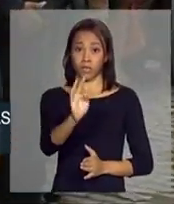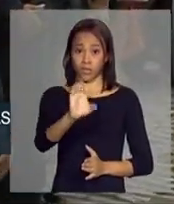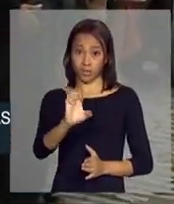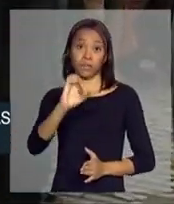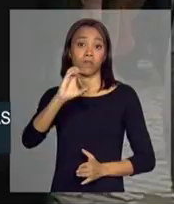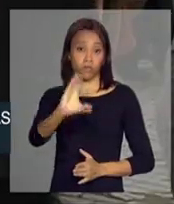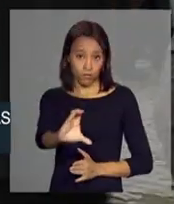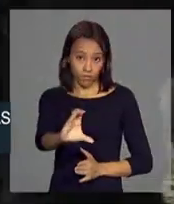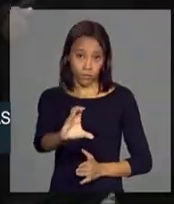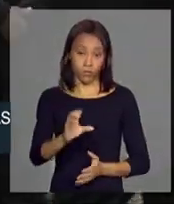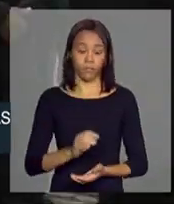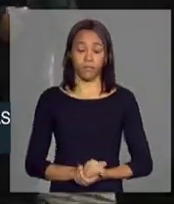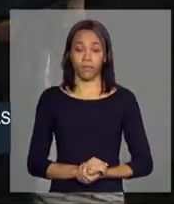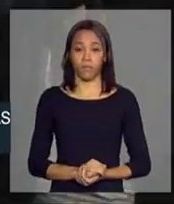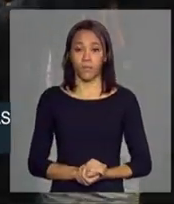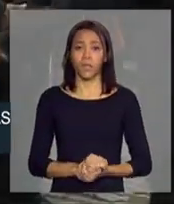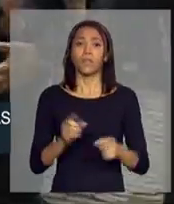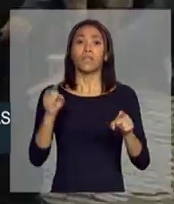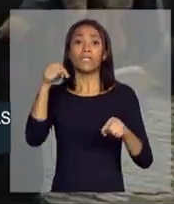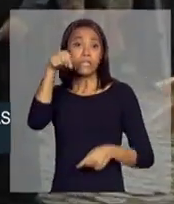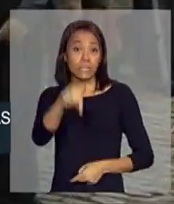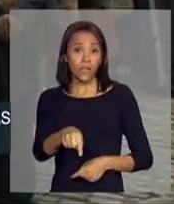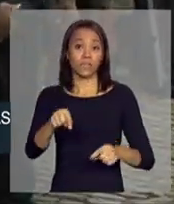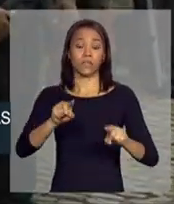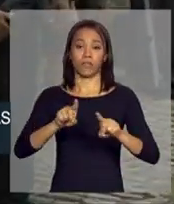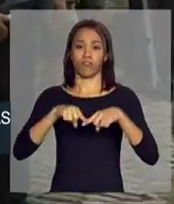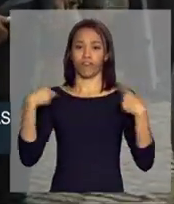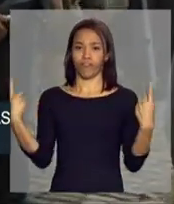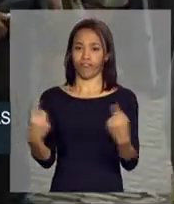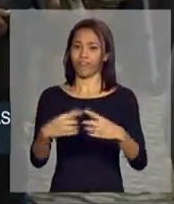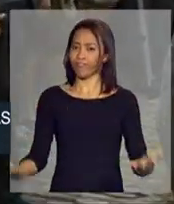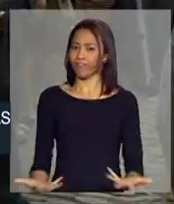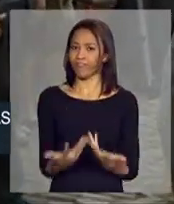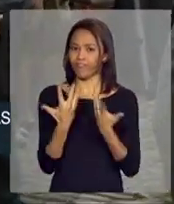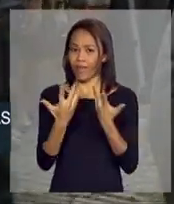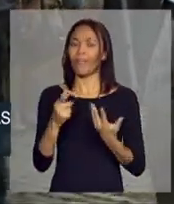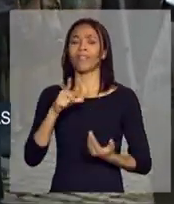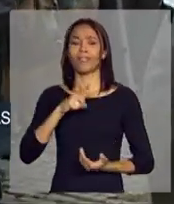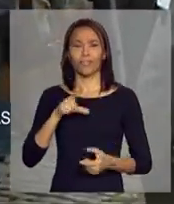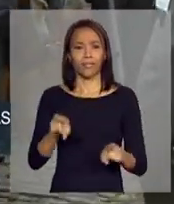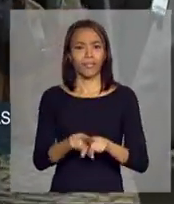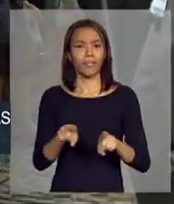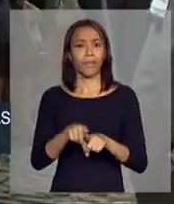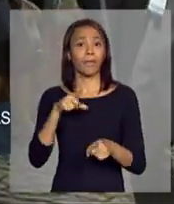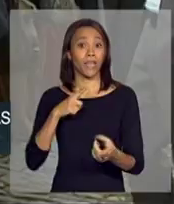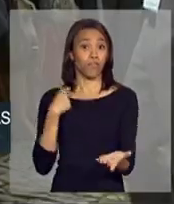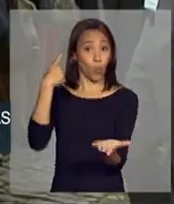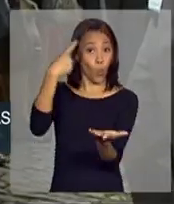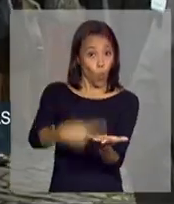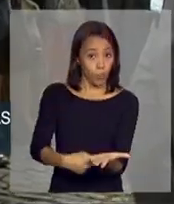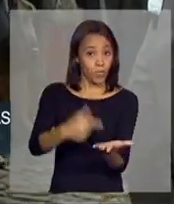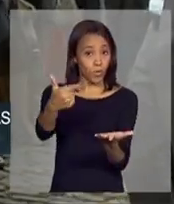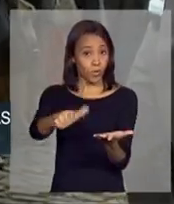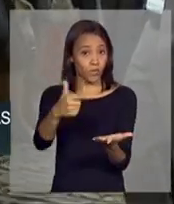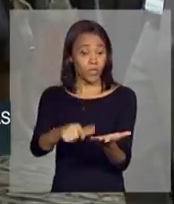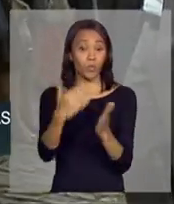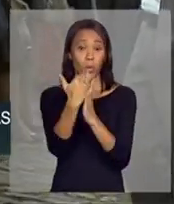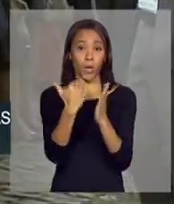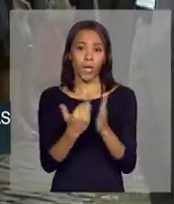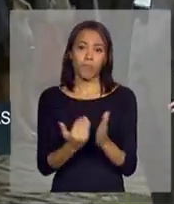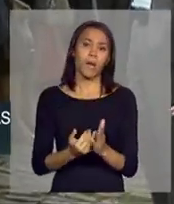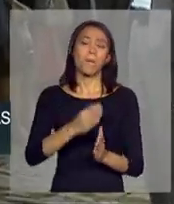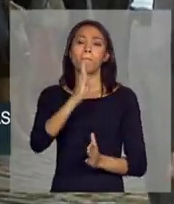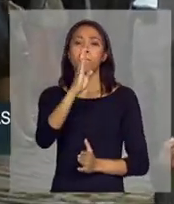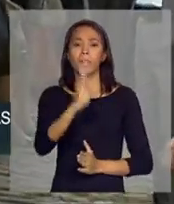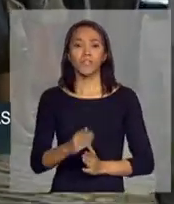e emprego e nessa cerimônia houve também a repactuação do plano brasil sem miséria com o